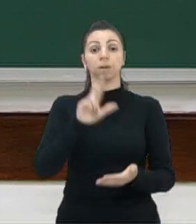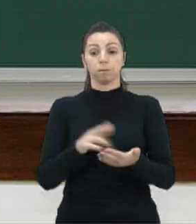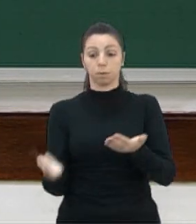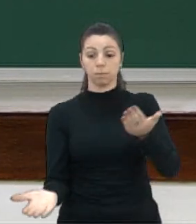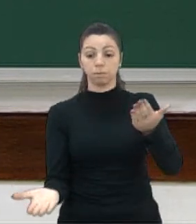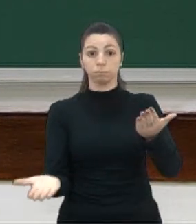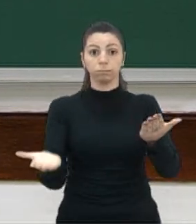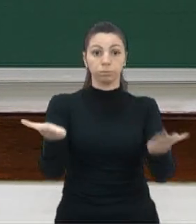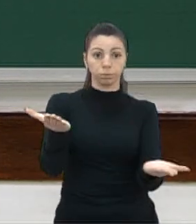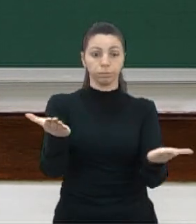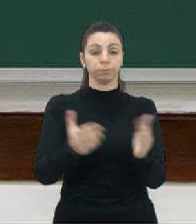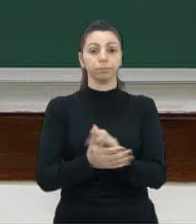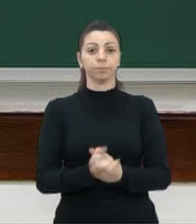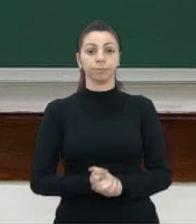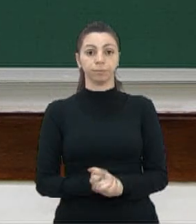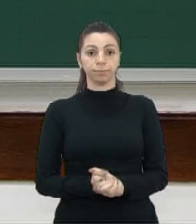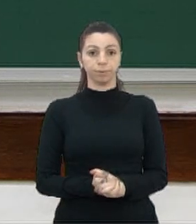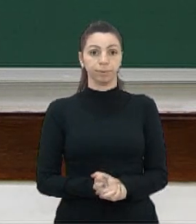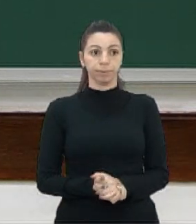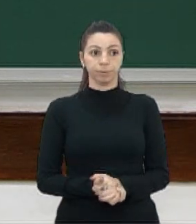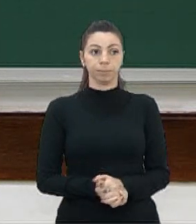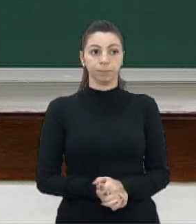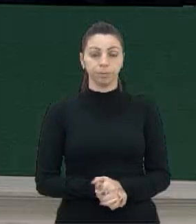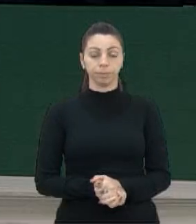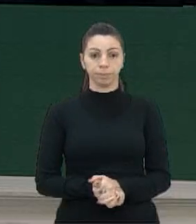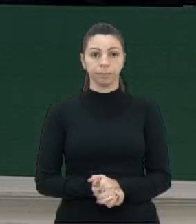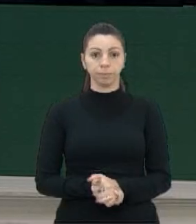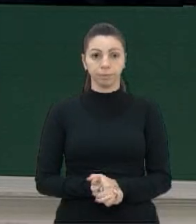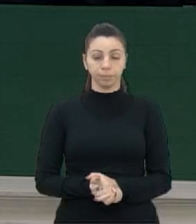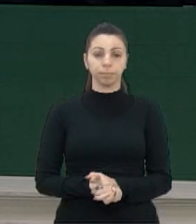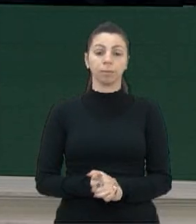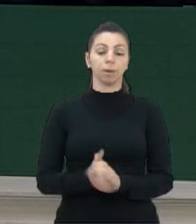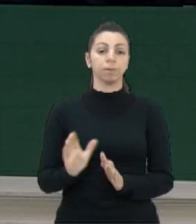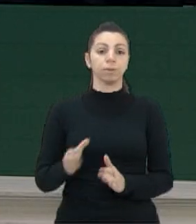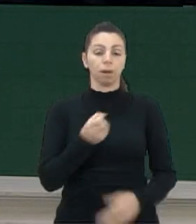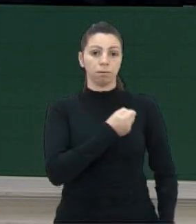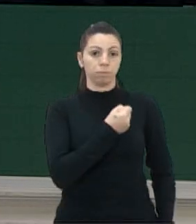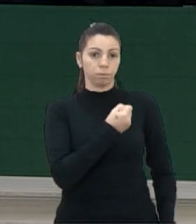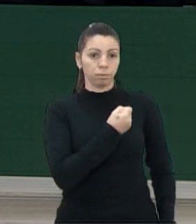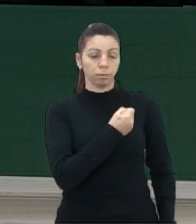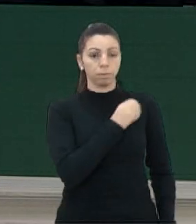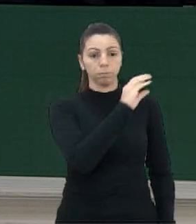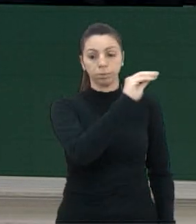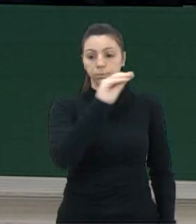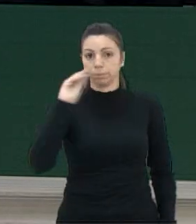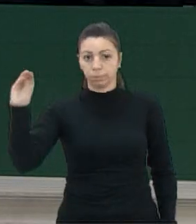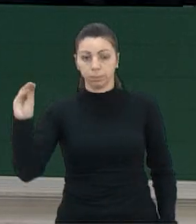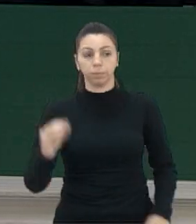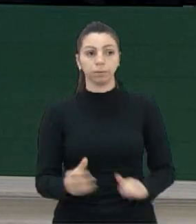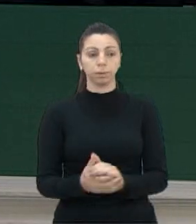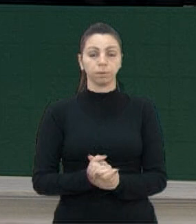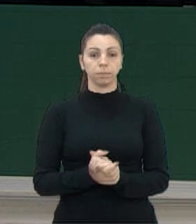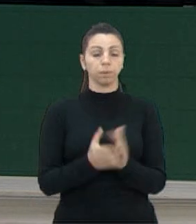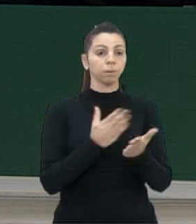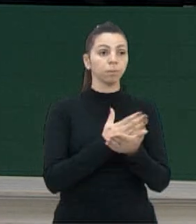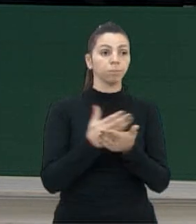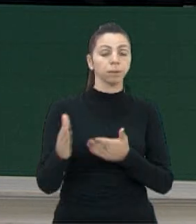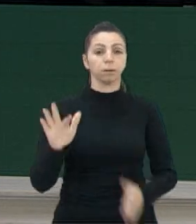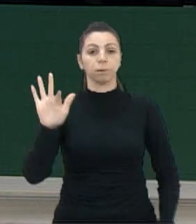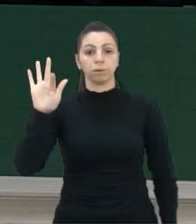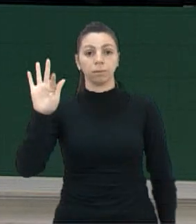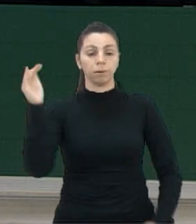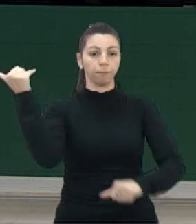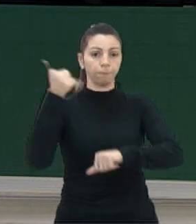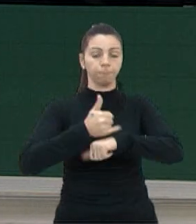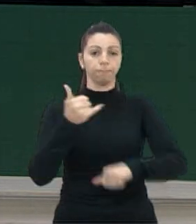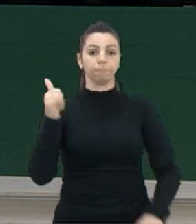como que fica o nosso exercício. Tá? Então, acertando os coeficientes dessa equação, a gente vai fazer o seguinte, começando ali pelo ferro. Tá?